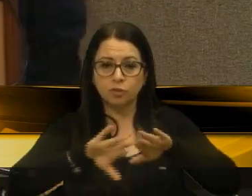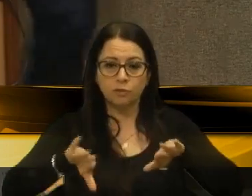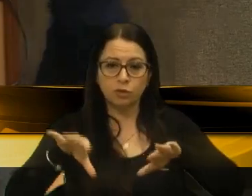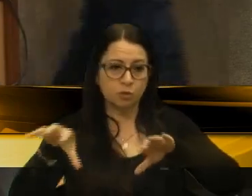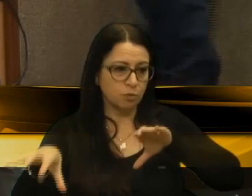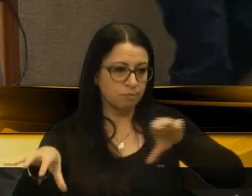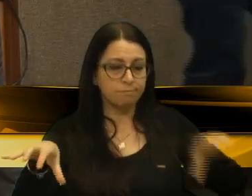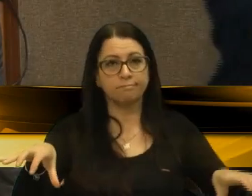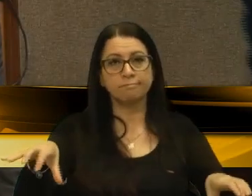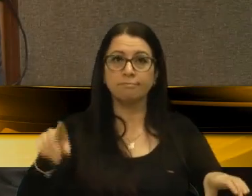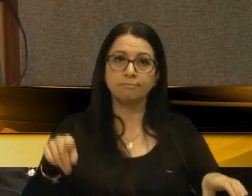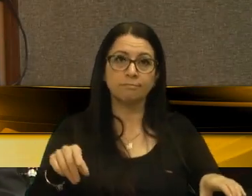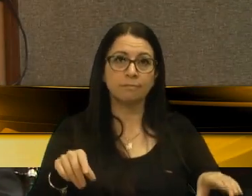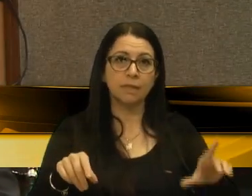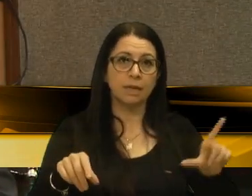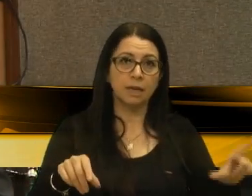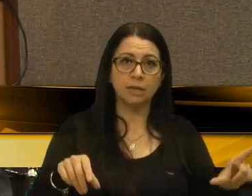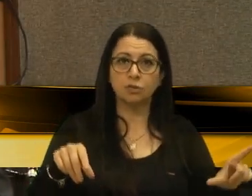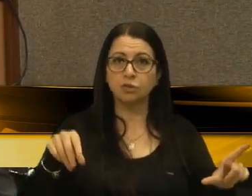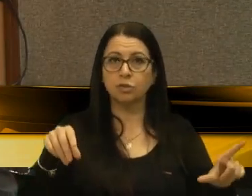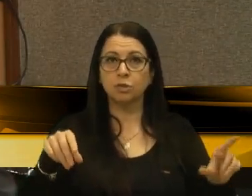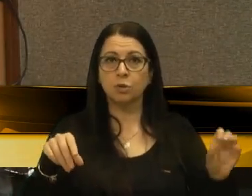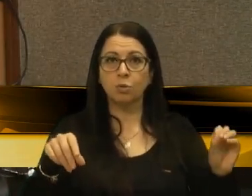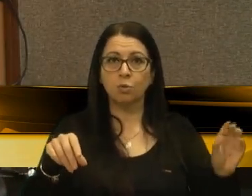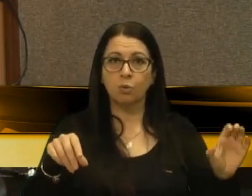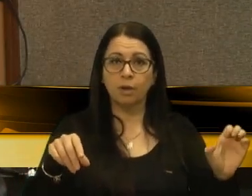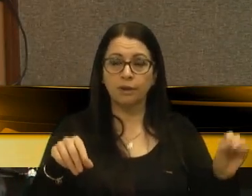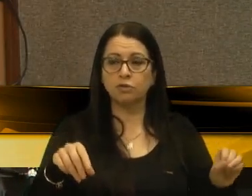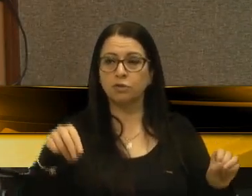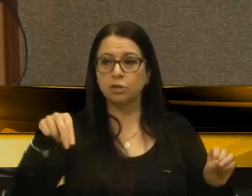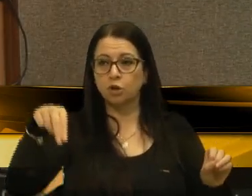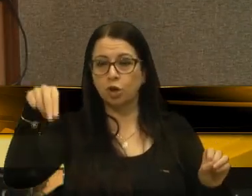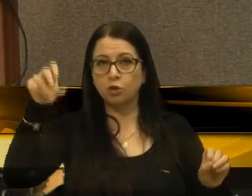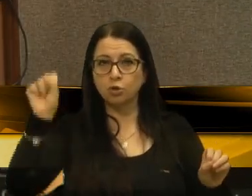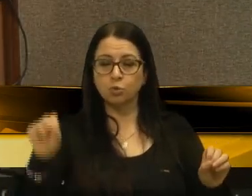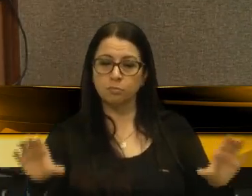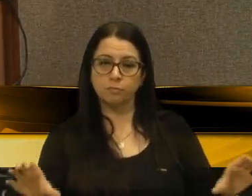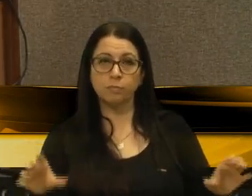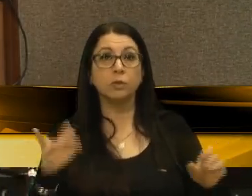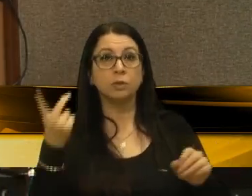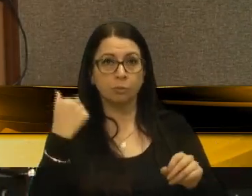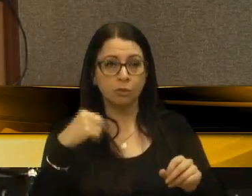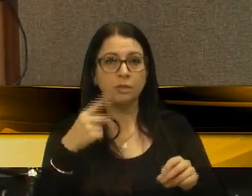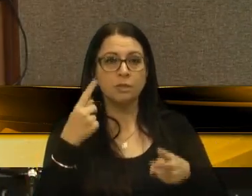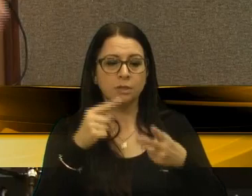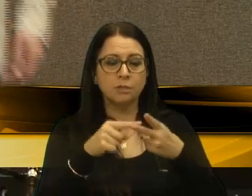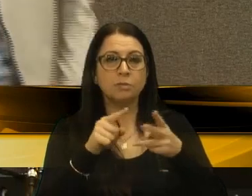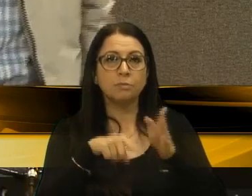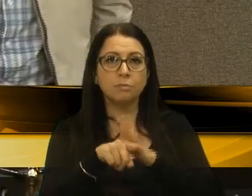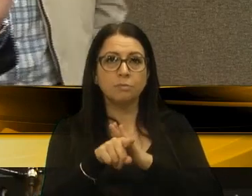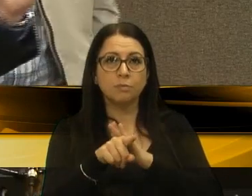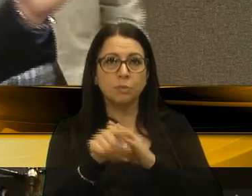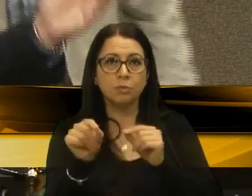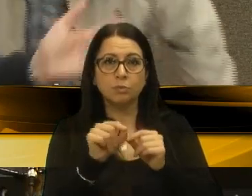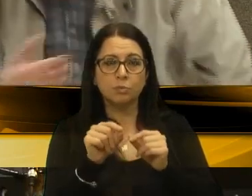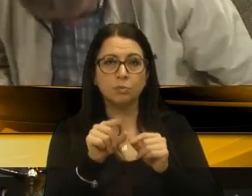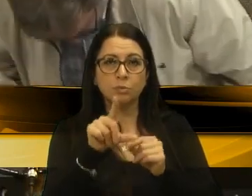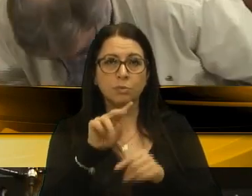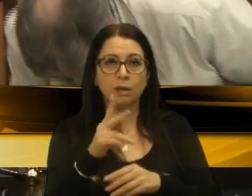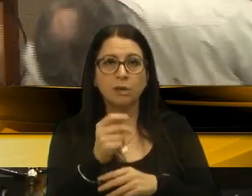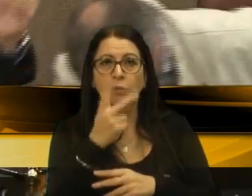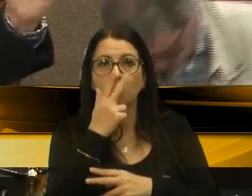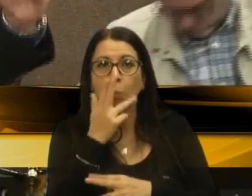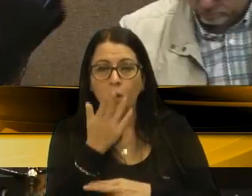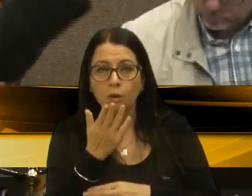duas bacias, leste-oeste e norte-sul. Nesse sentido, vem a segunda pergunta. Como, em tese, as linhas vão ser as